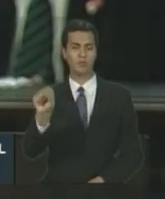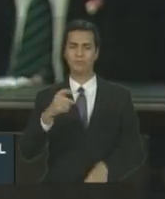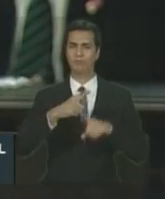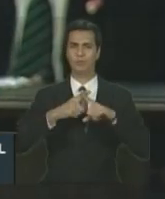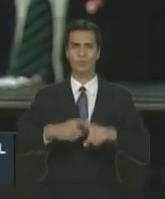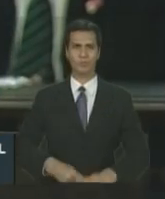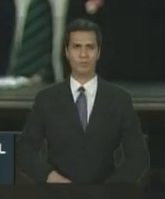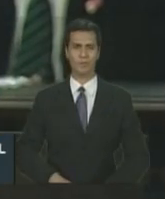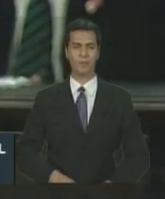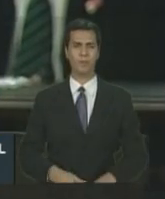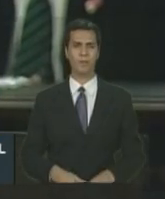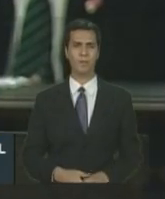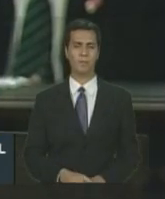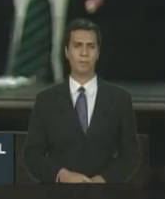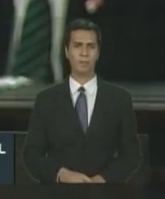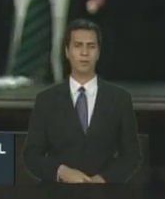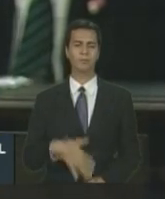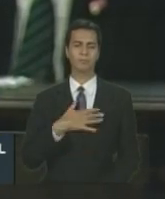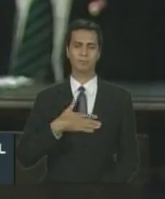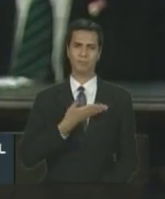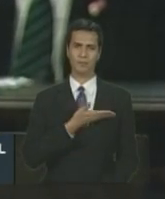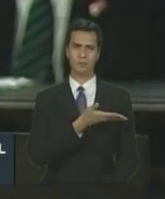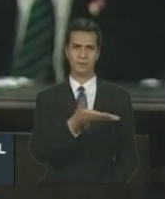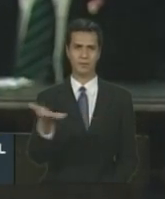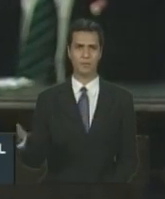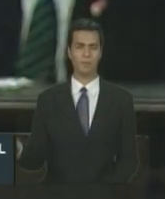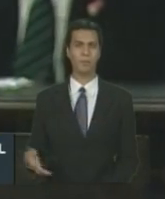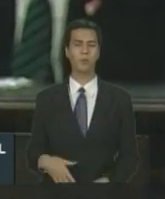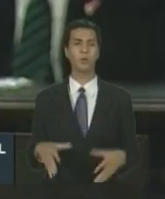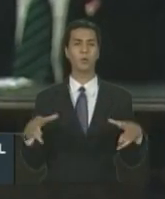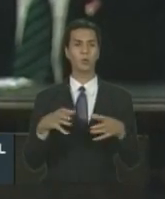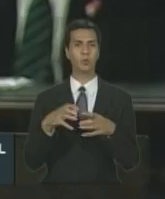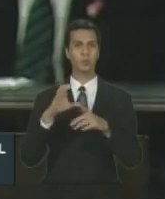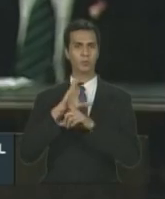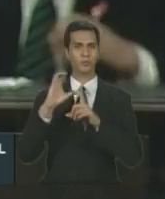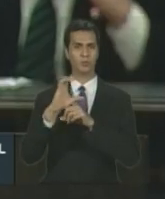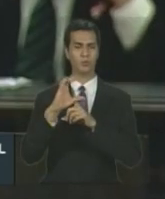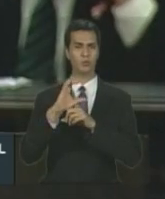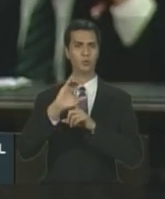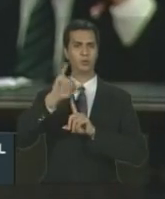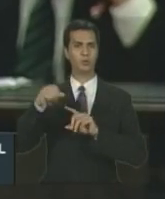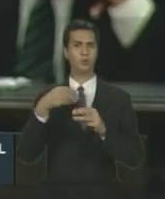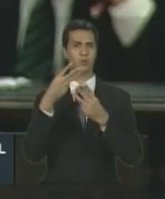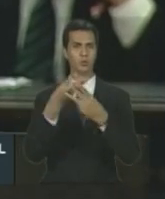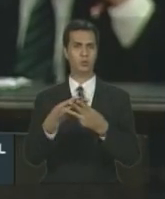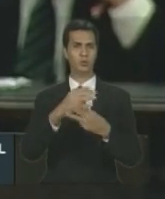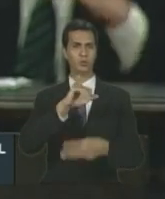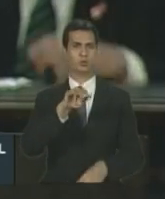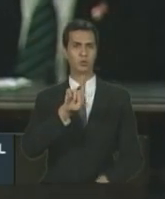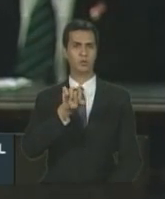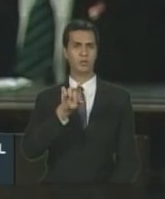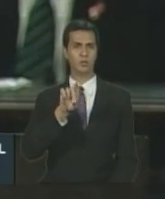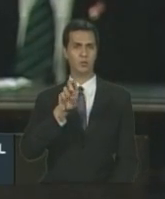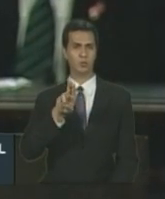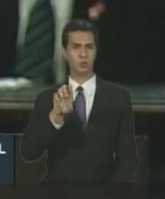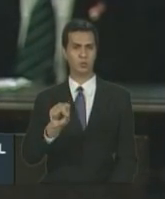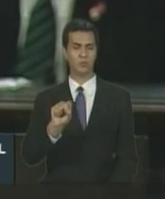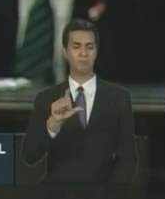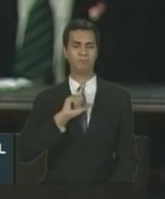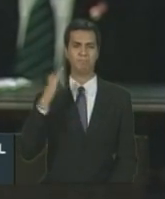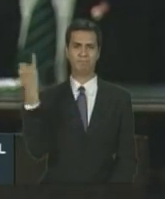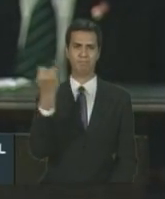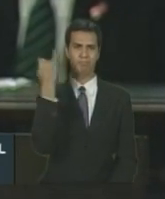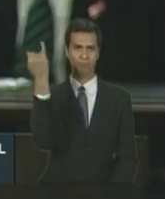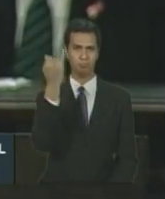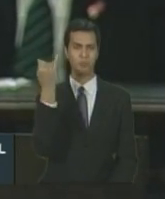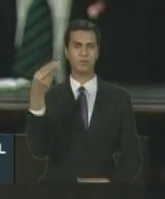Minhas amigas e meus amigos, a comunidade judaica, ela tem grande importância na formação social